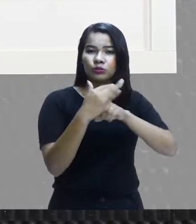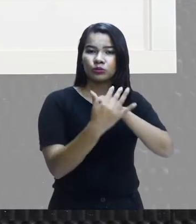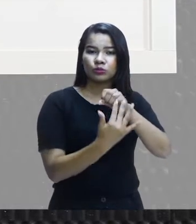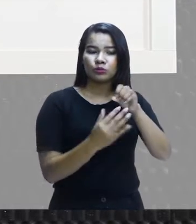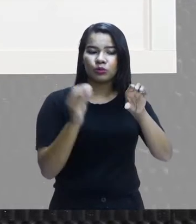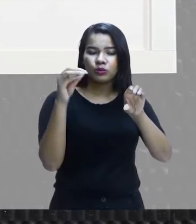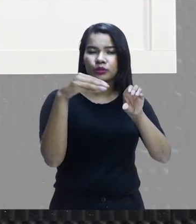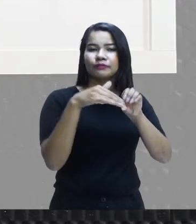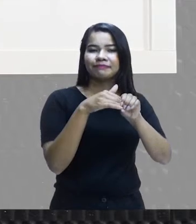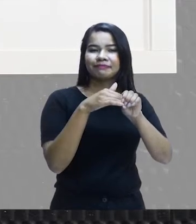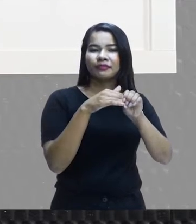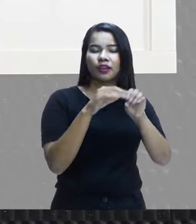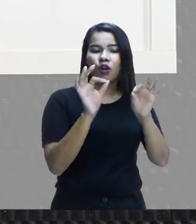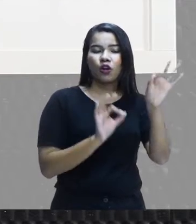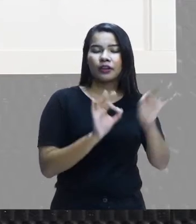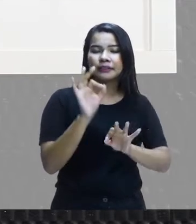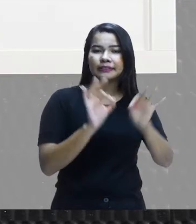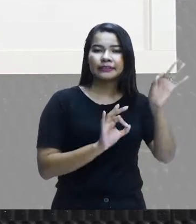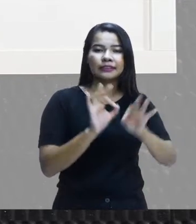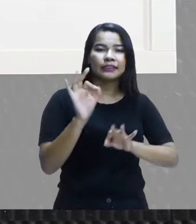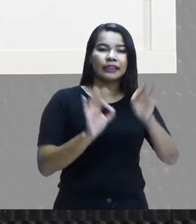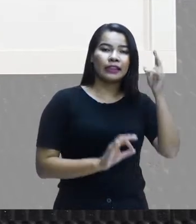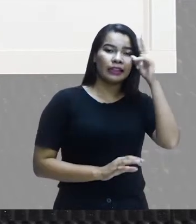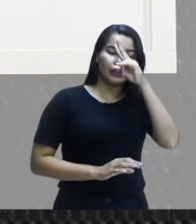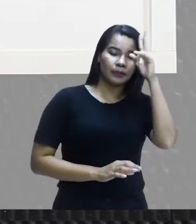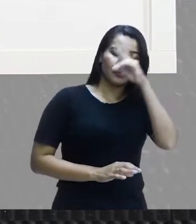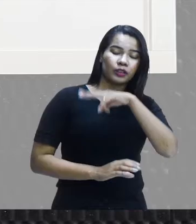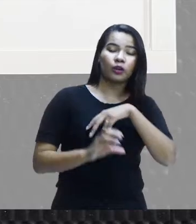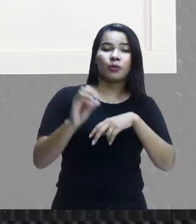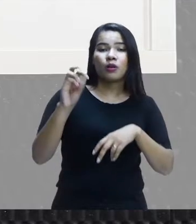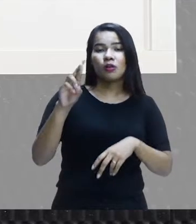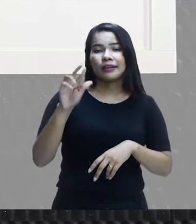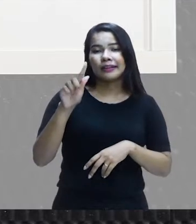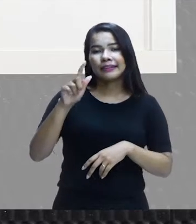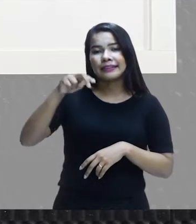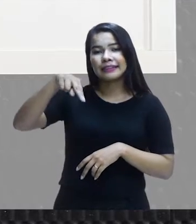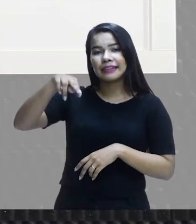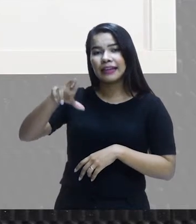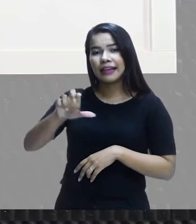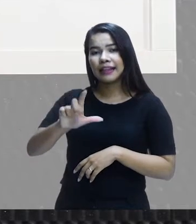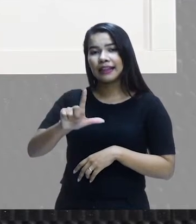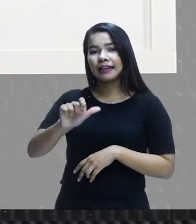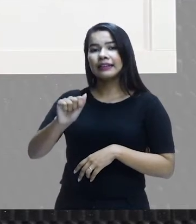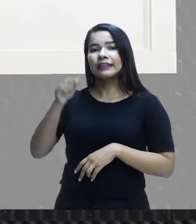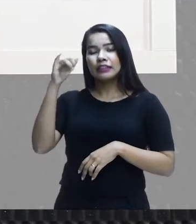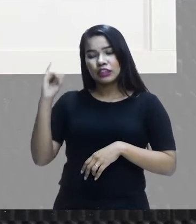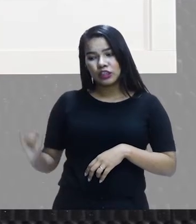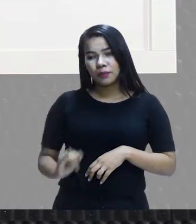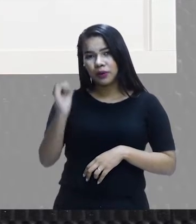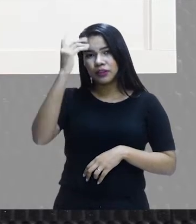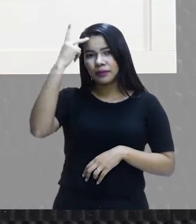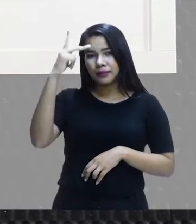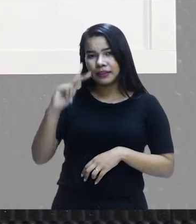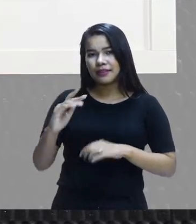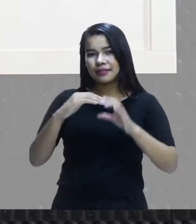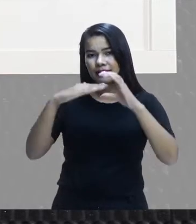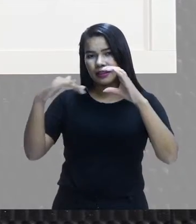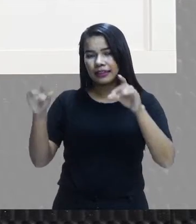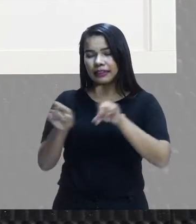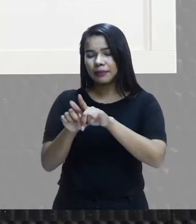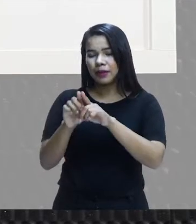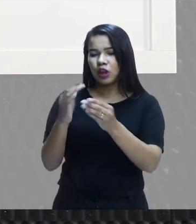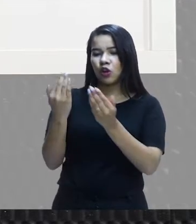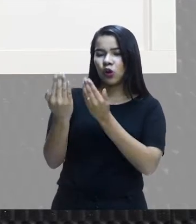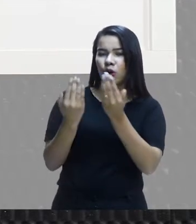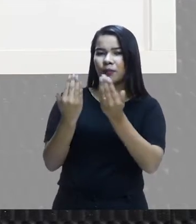organizado. Lembrando que o núcleo é considerado uma organela extremamente importante para a célula. O núcleo, ele é comparado, tá,